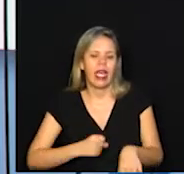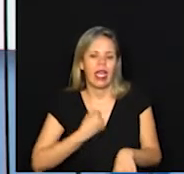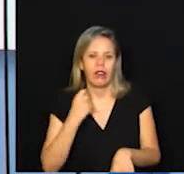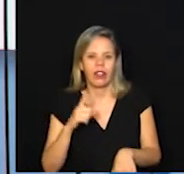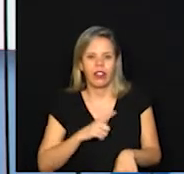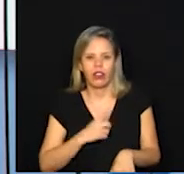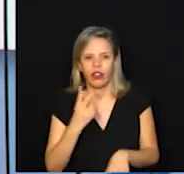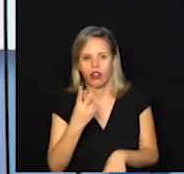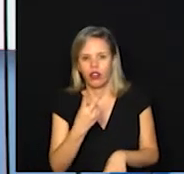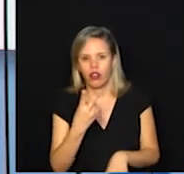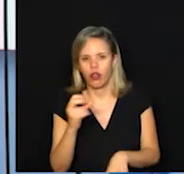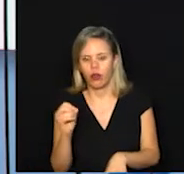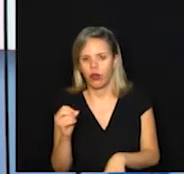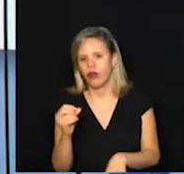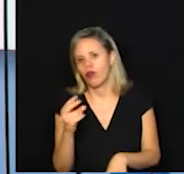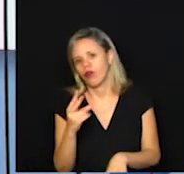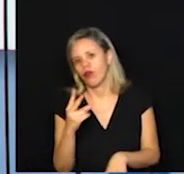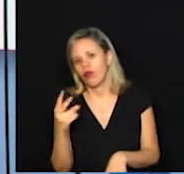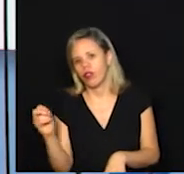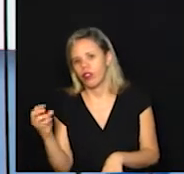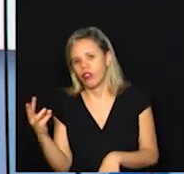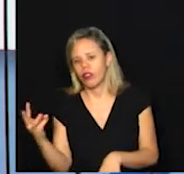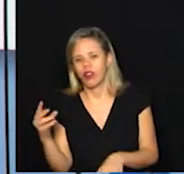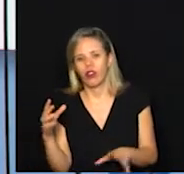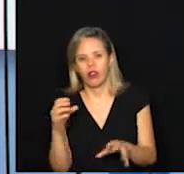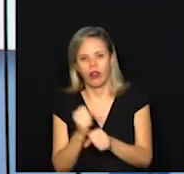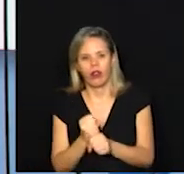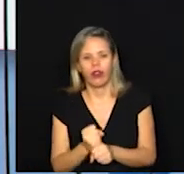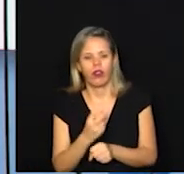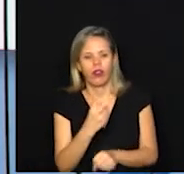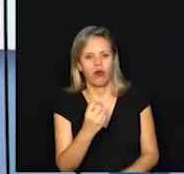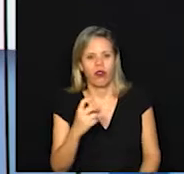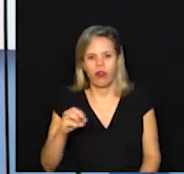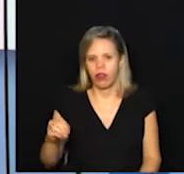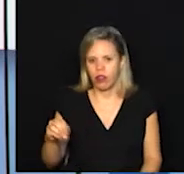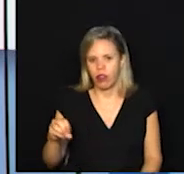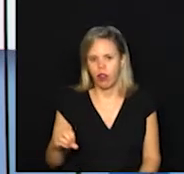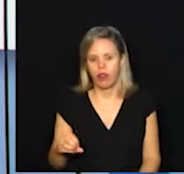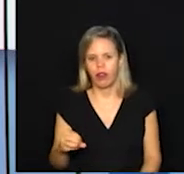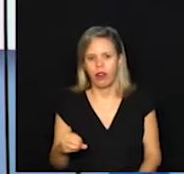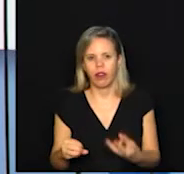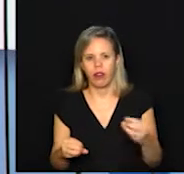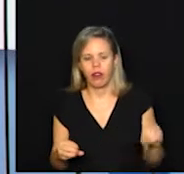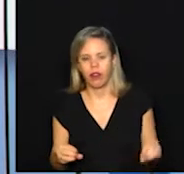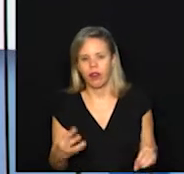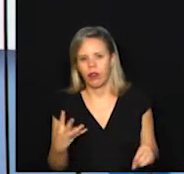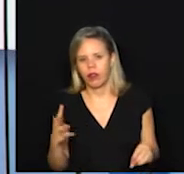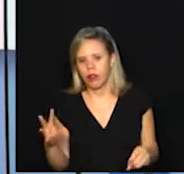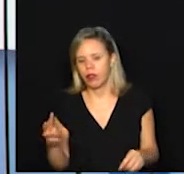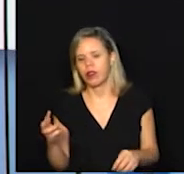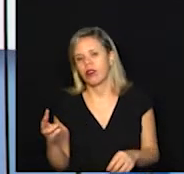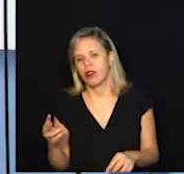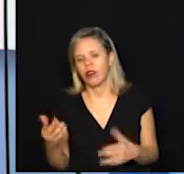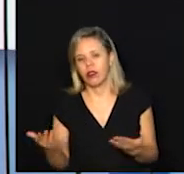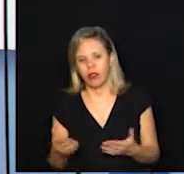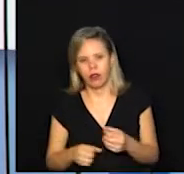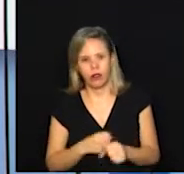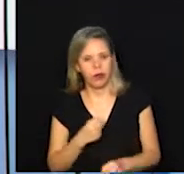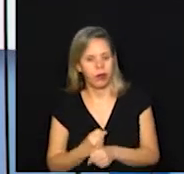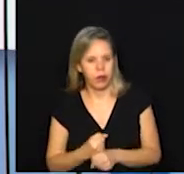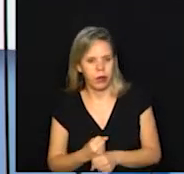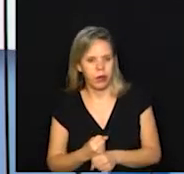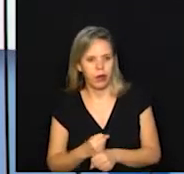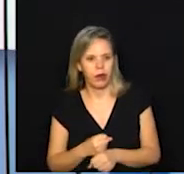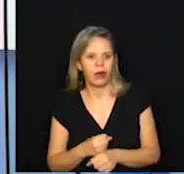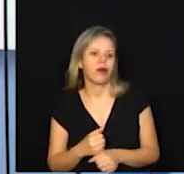temos 2023 no total, 2019, 30 e 2018, 43. E mediante isso, a zoonoses